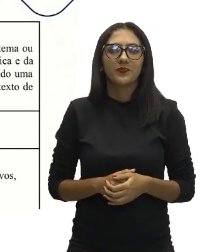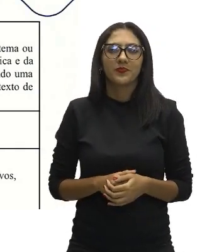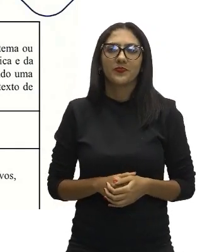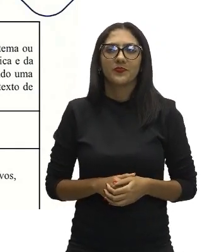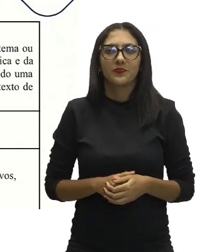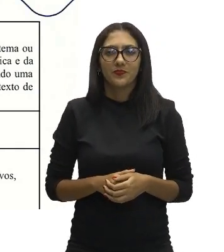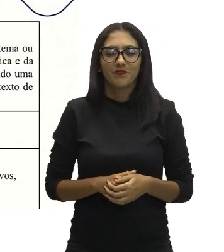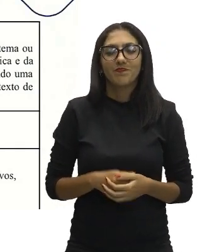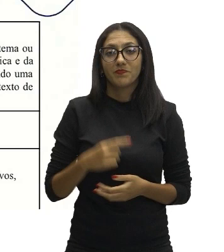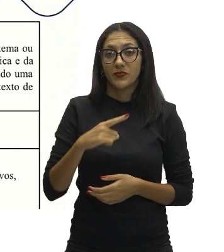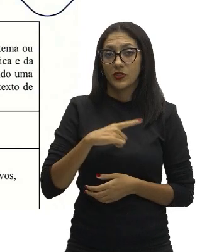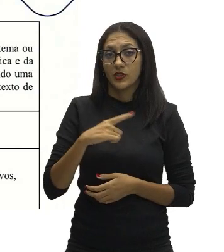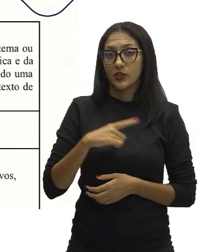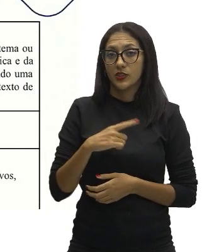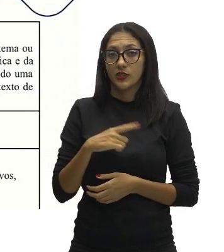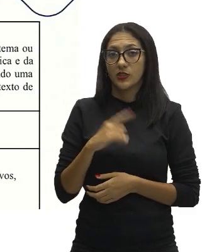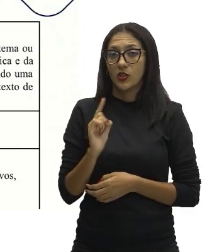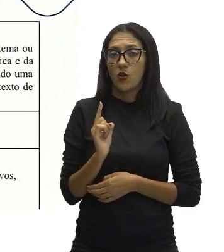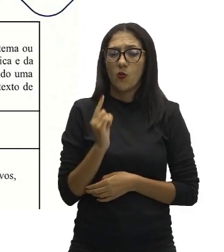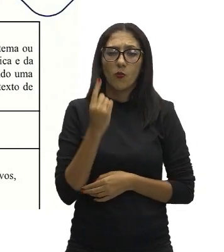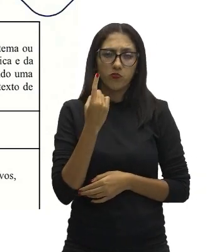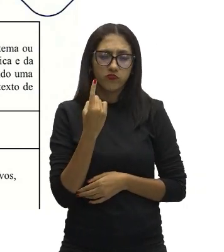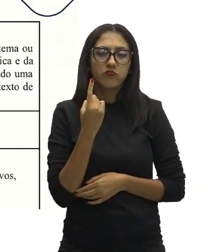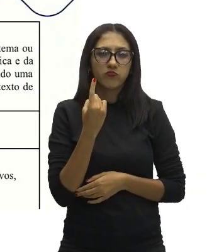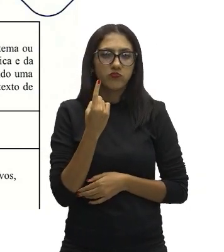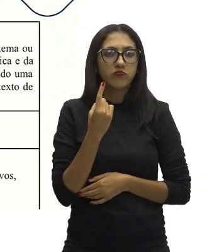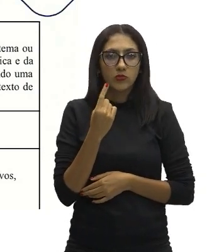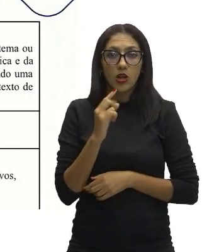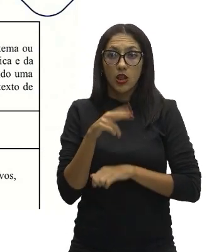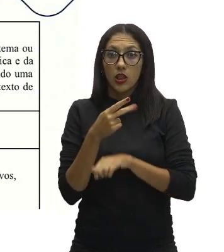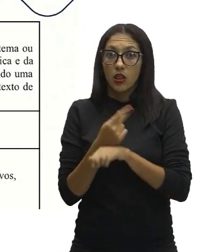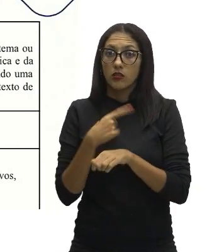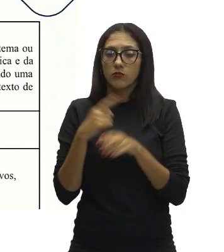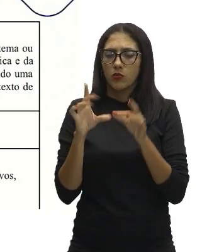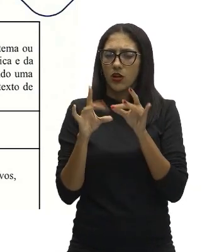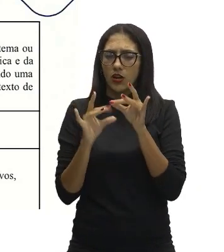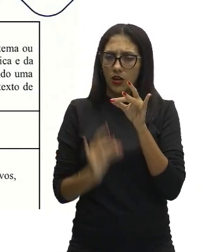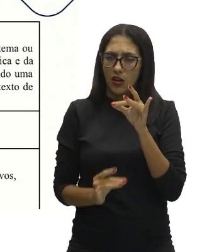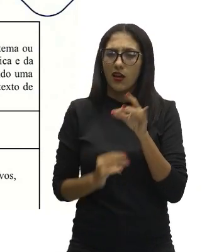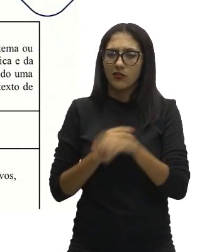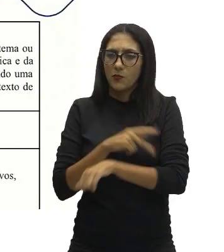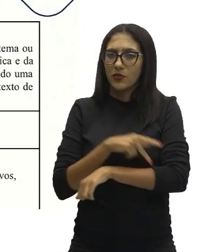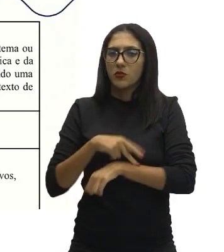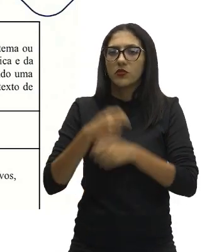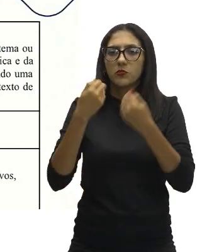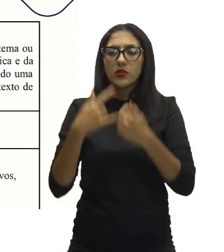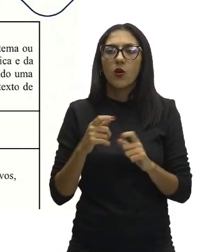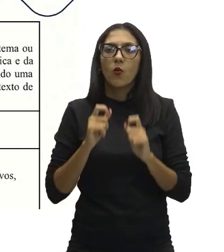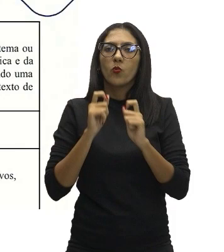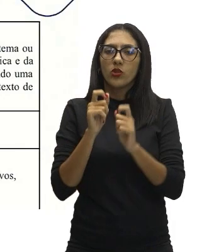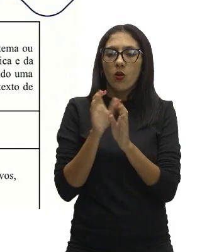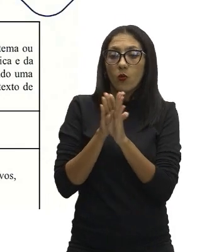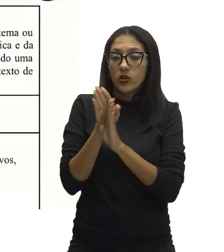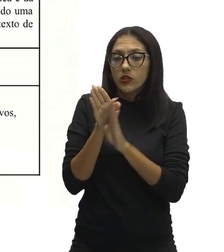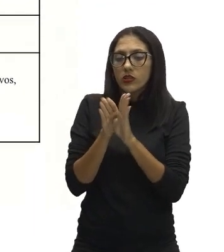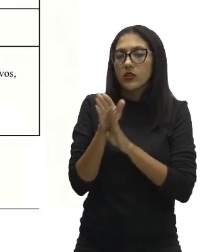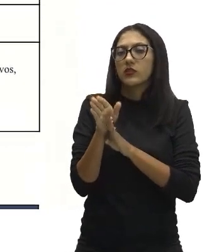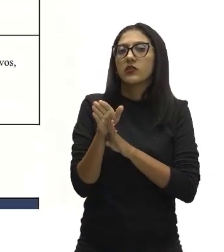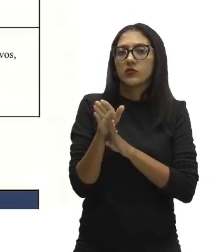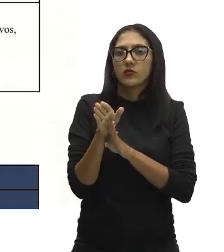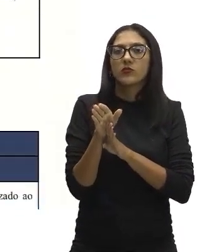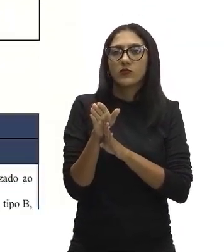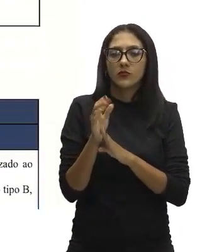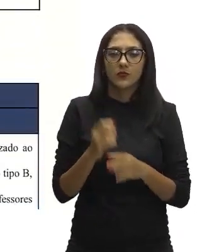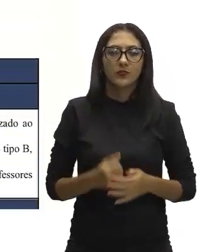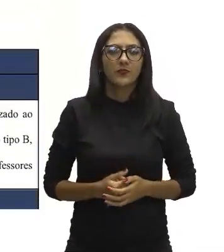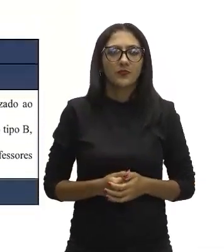que depois a pedagoga Ellen vai com certeza comentar com vocês, que são as orientações didáticas, não é? Exatamente. A gente tem